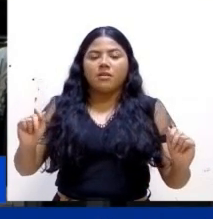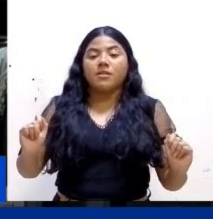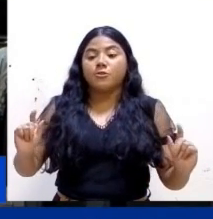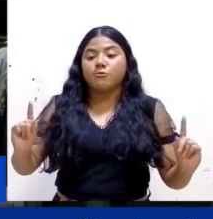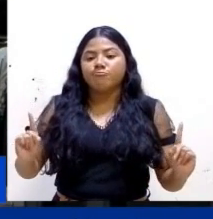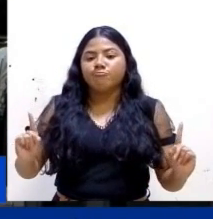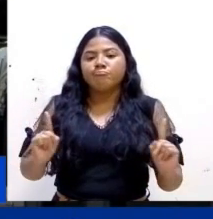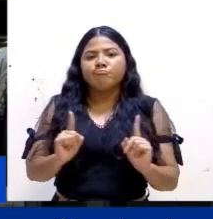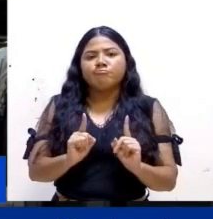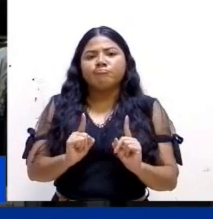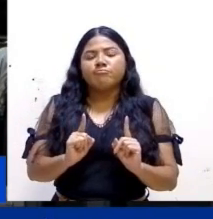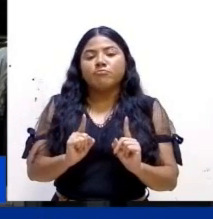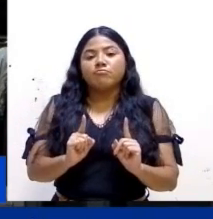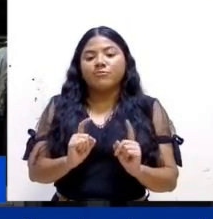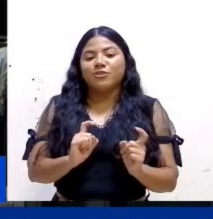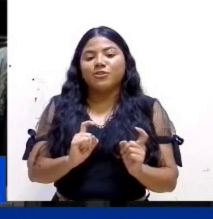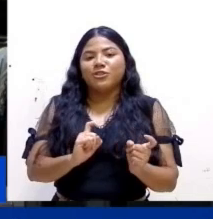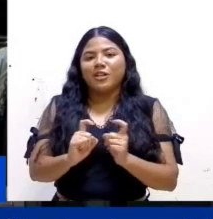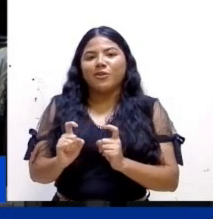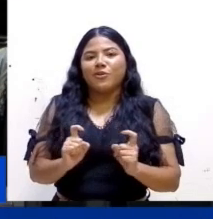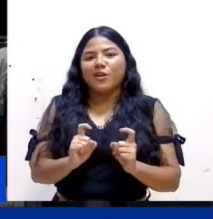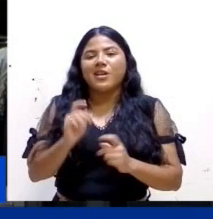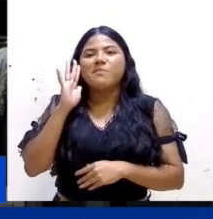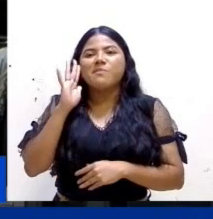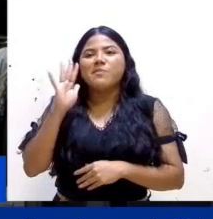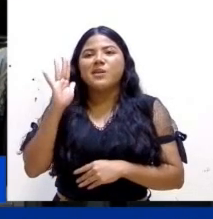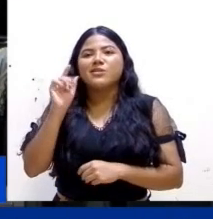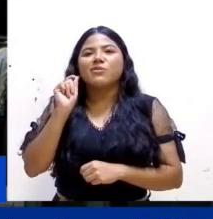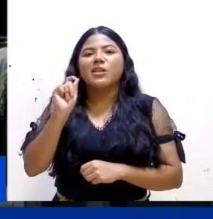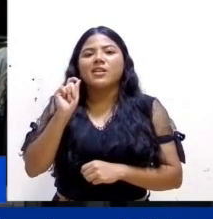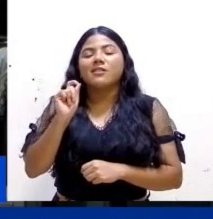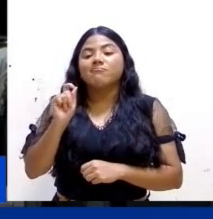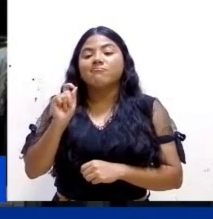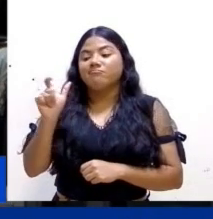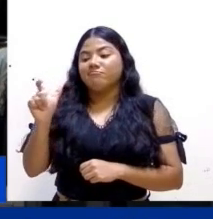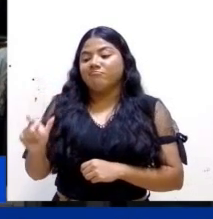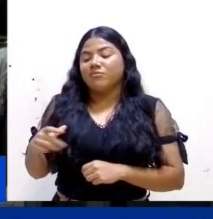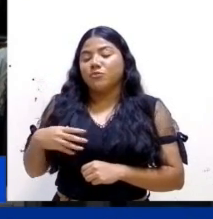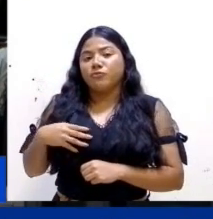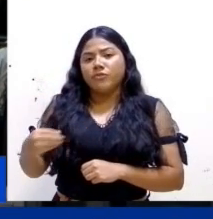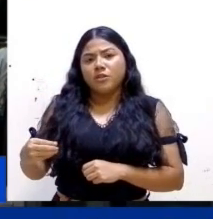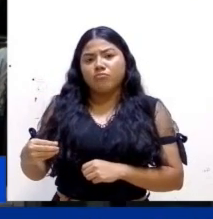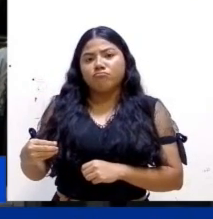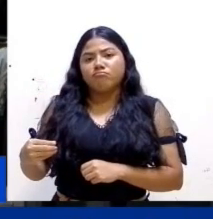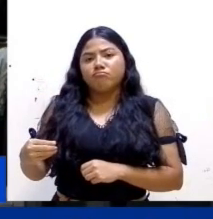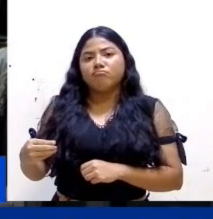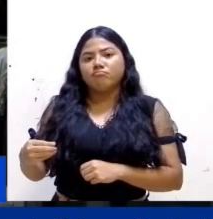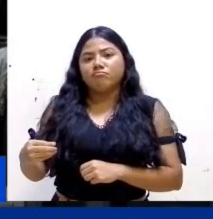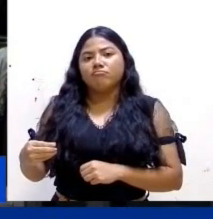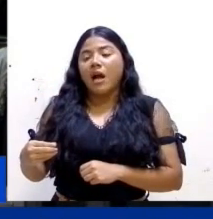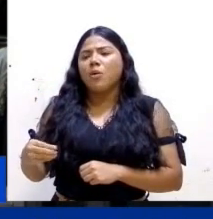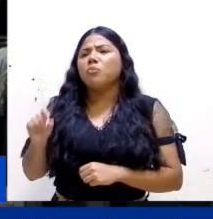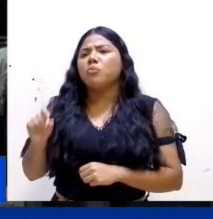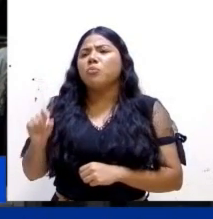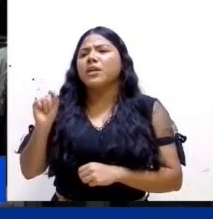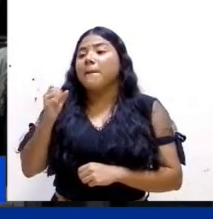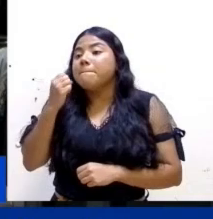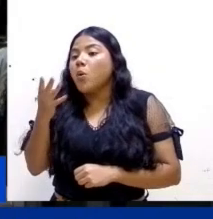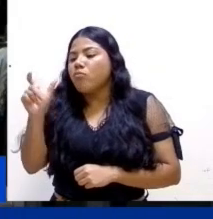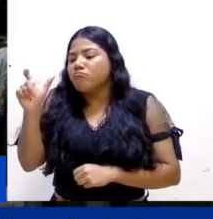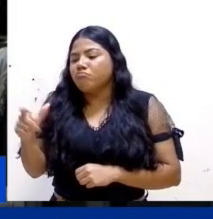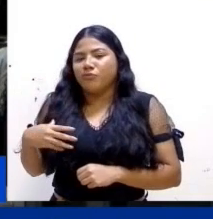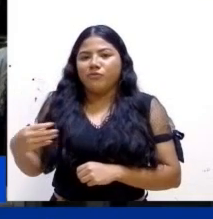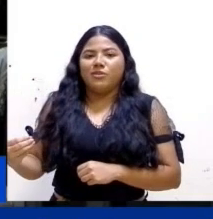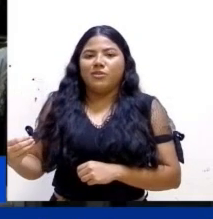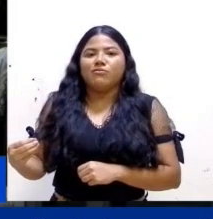melhor para a criança. O melhor interesse da criança. É isso que esse instituto, a tal